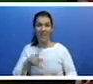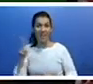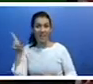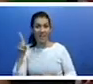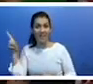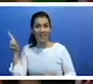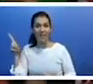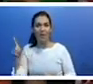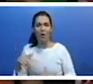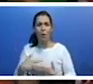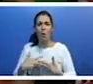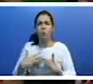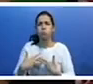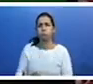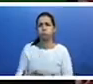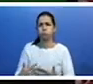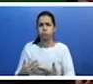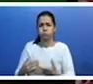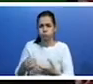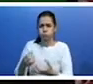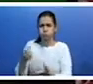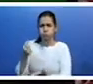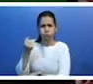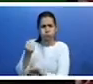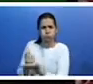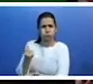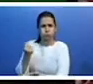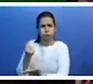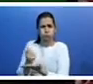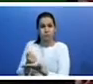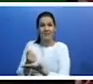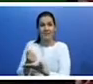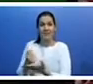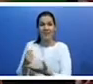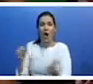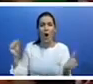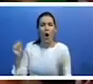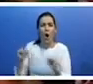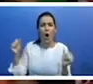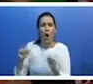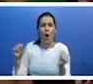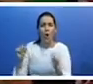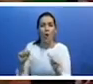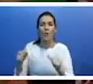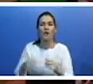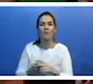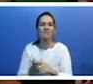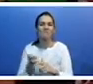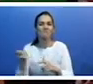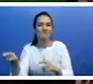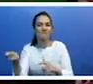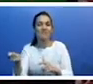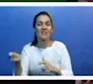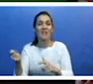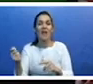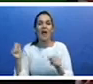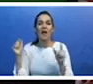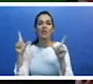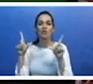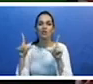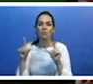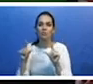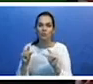era pesado, só fazia ligação, era ruim para carregar. Aí ele foi diminuindo um